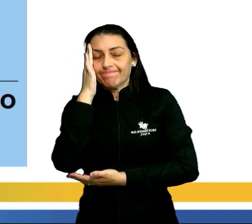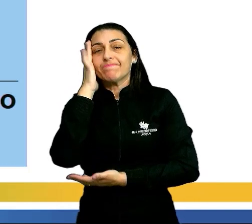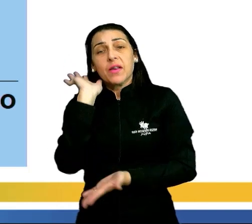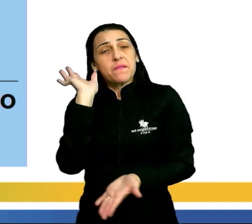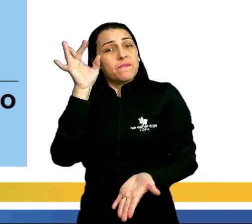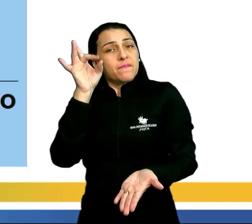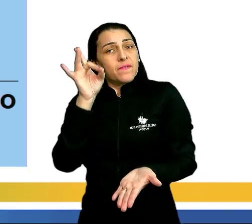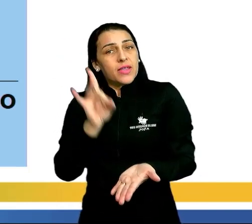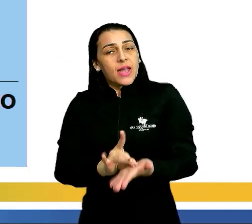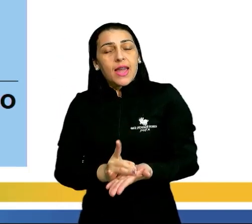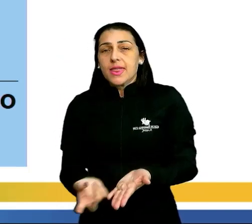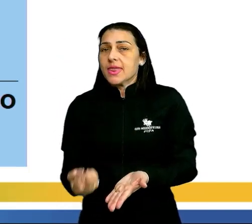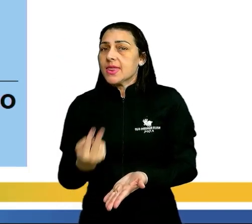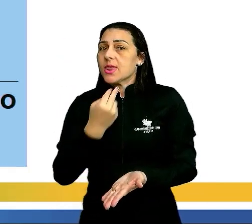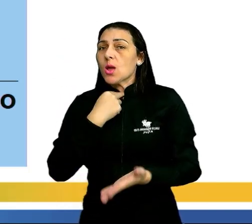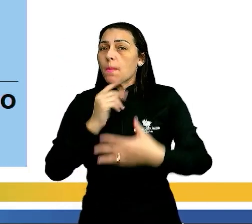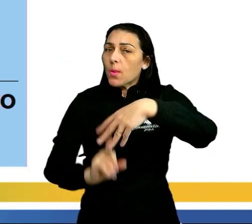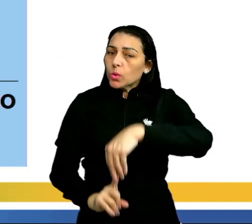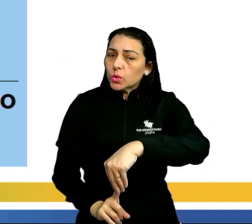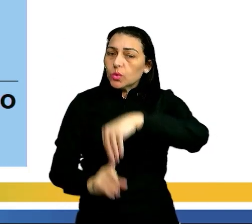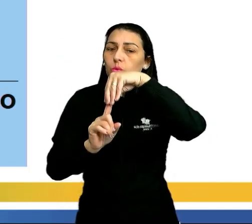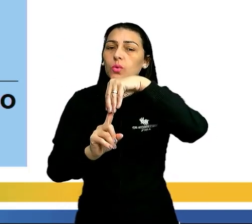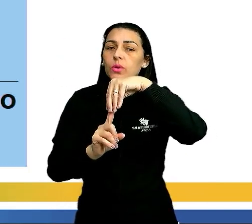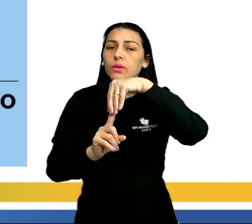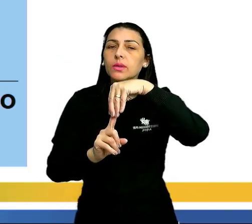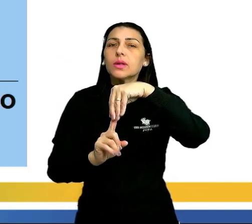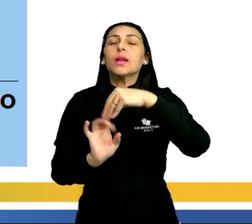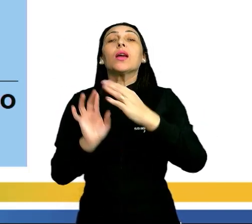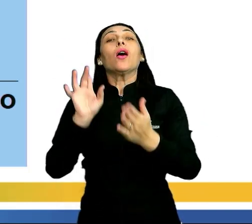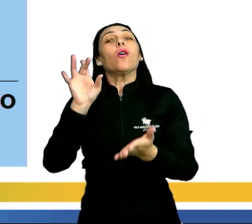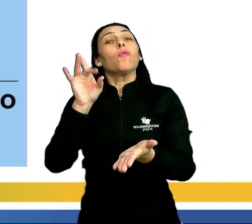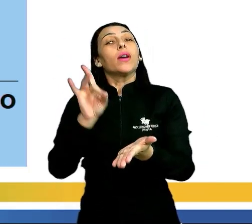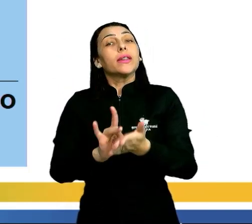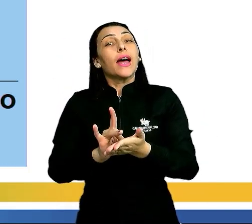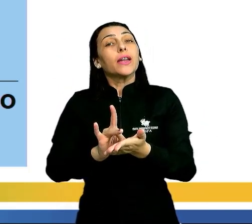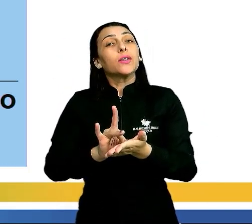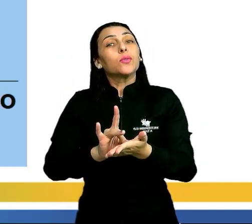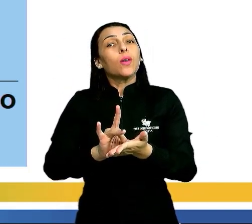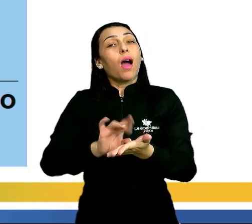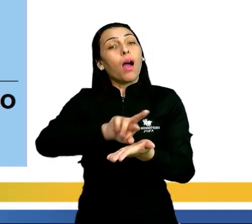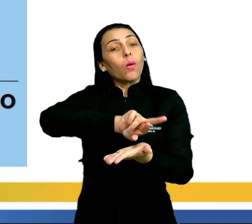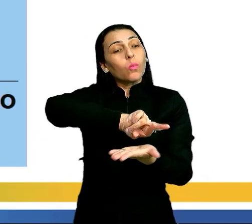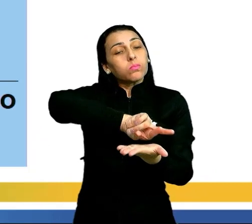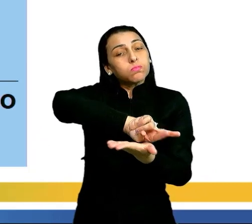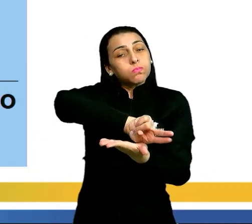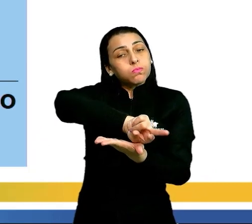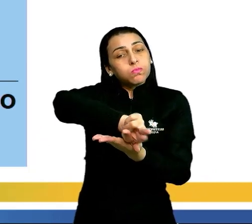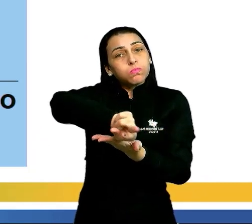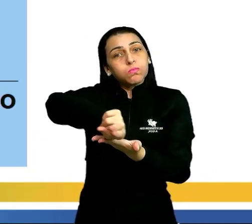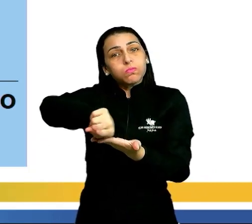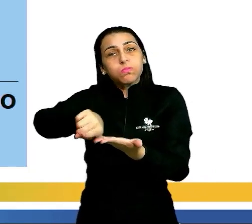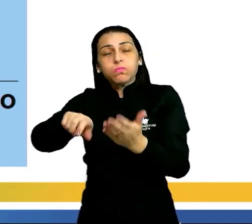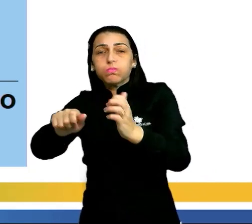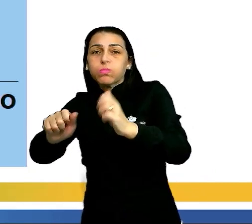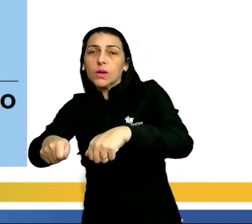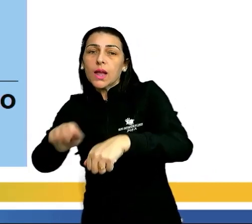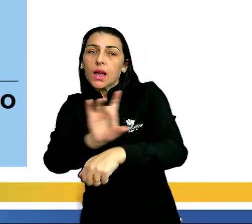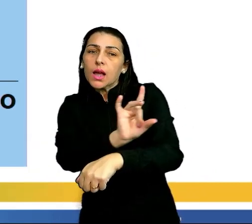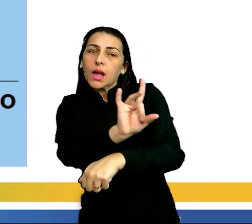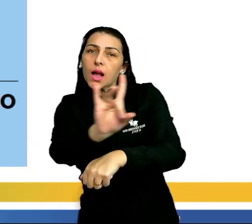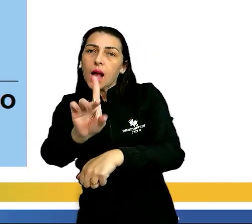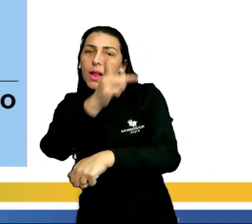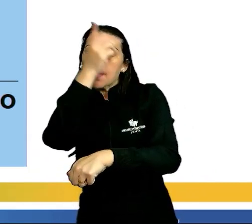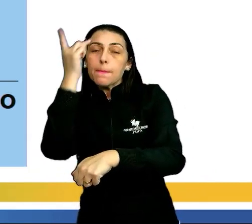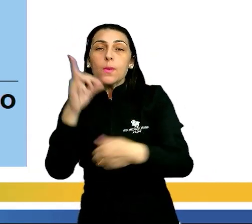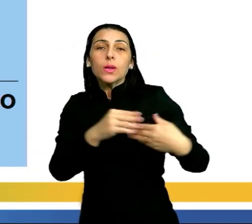a verdade não pode ser uma só. A verdade é uma versão das coisas, entre tantas outras possíveis. Agora, é